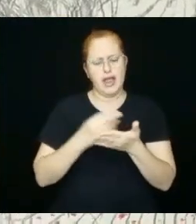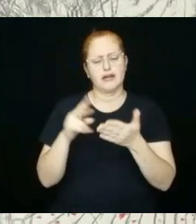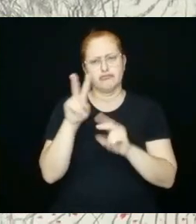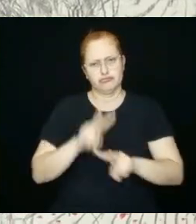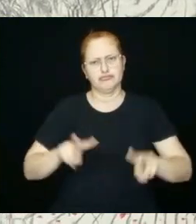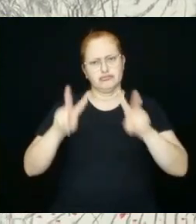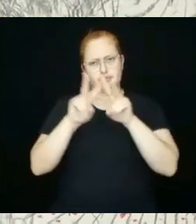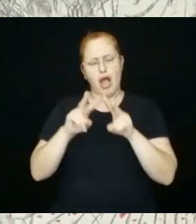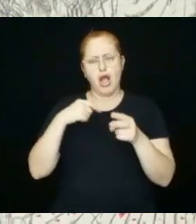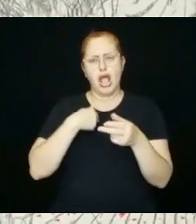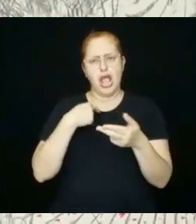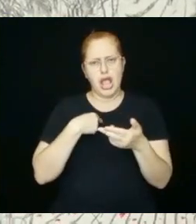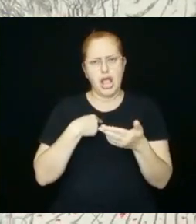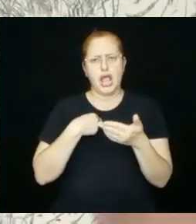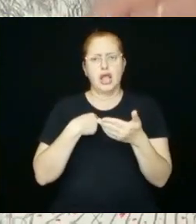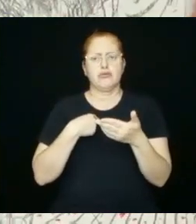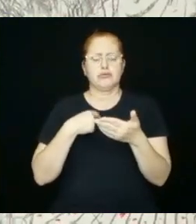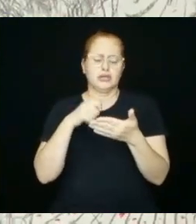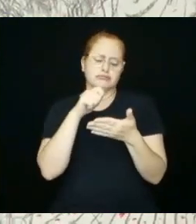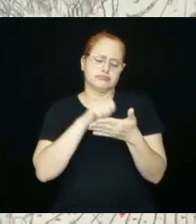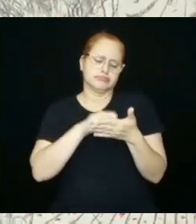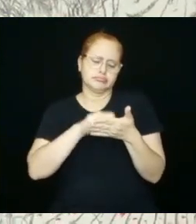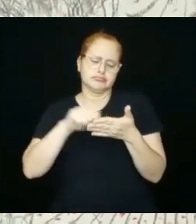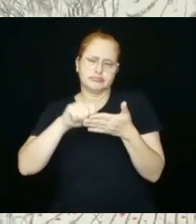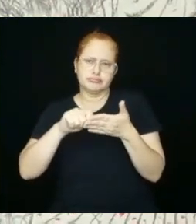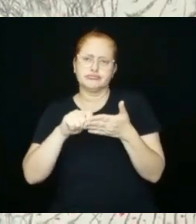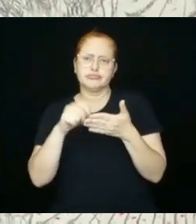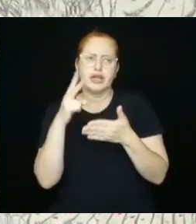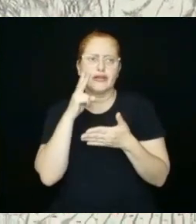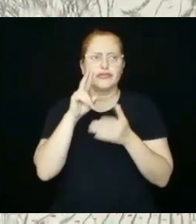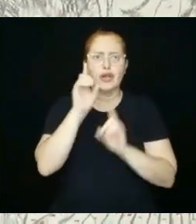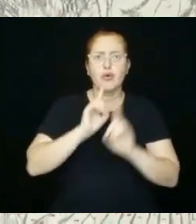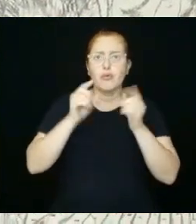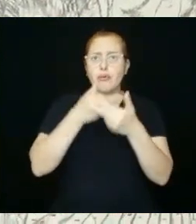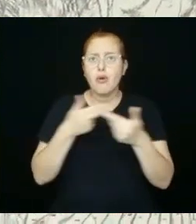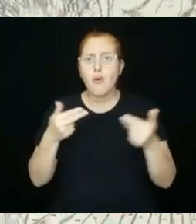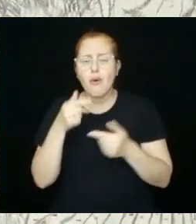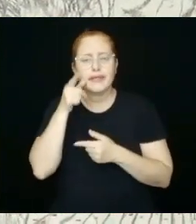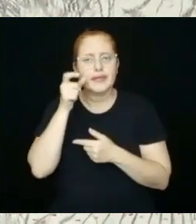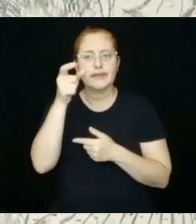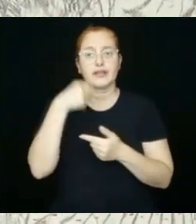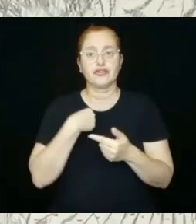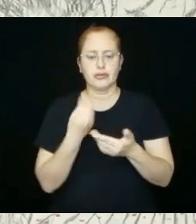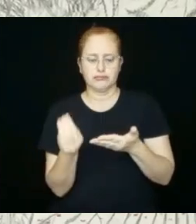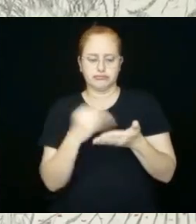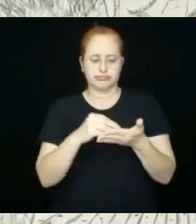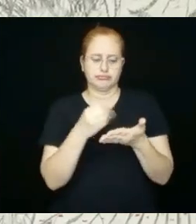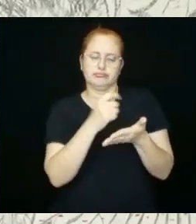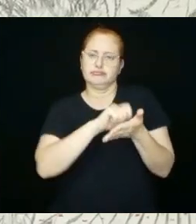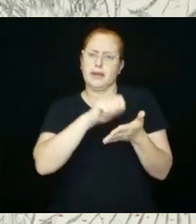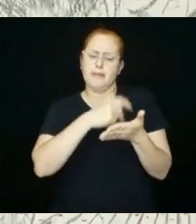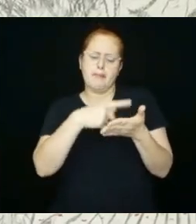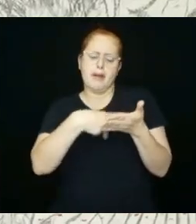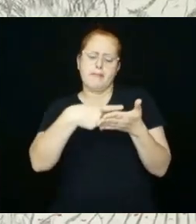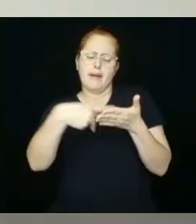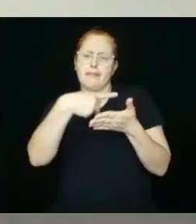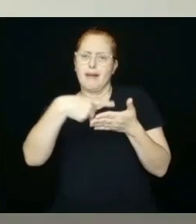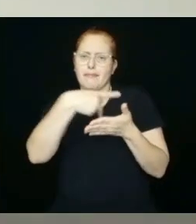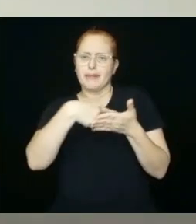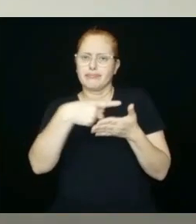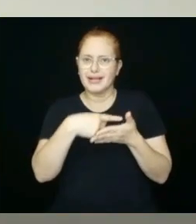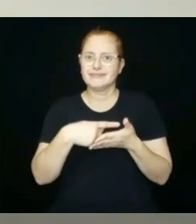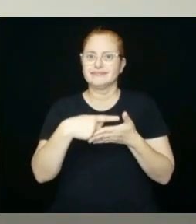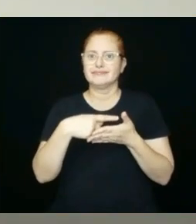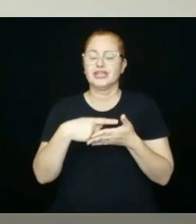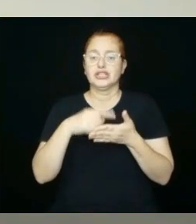visual, gráfico, assim, que eu ia, alguma coisa interessante, andando aqui pelo instituto, eu ia desenhando de observação